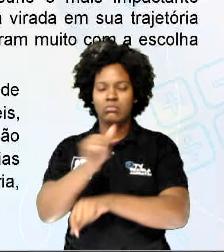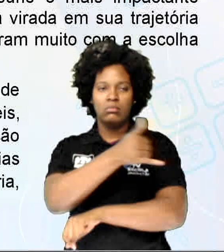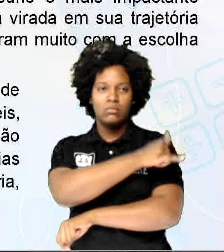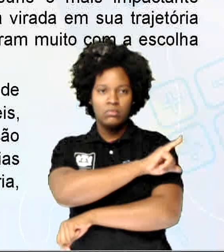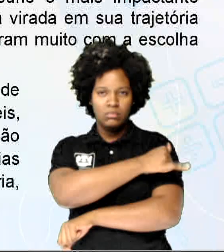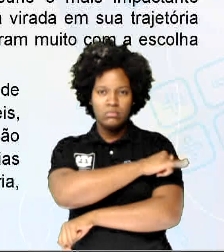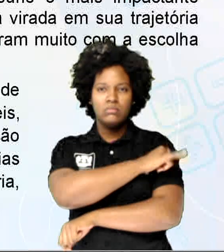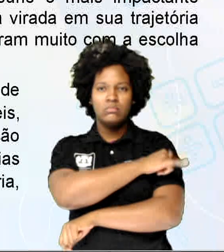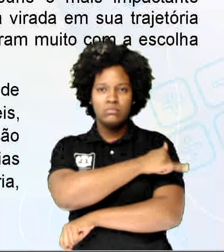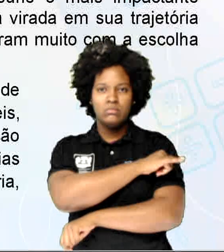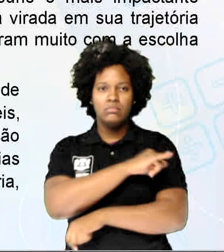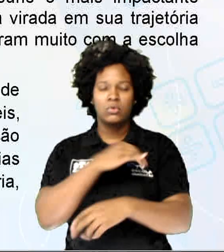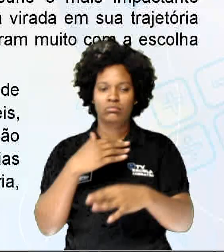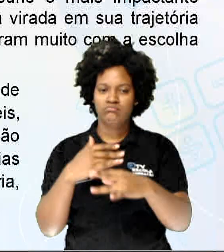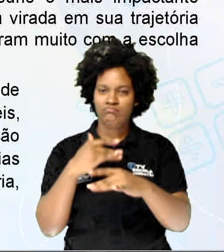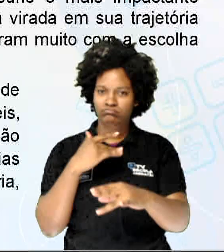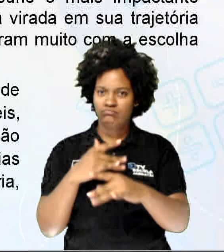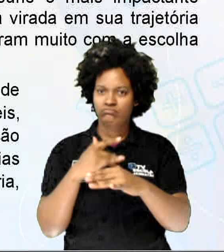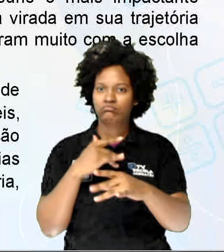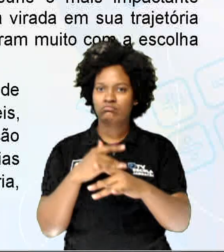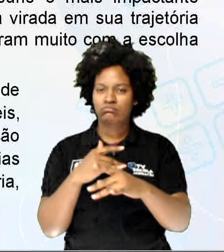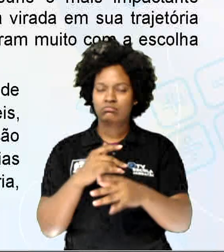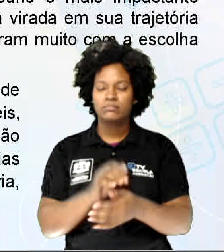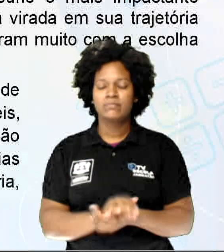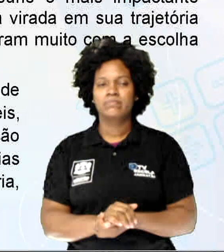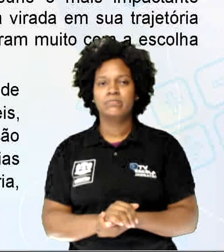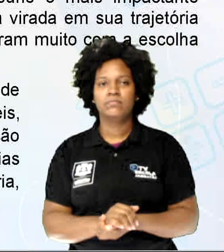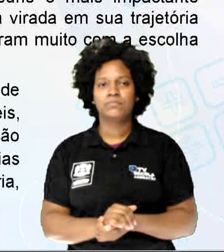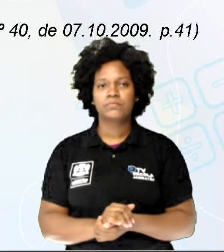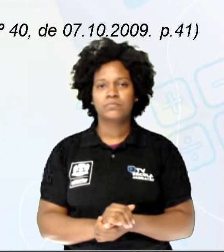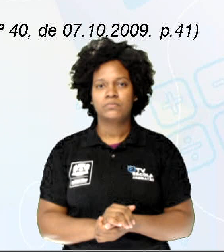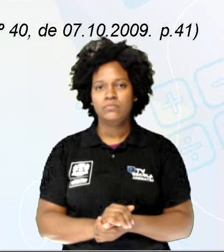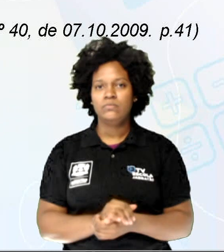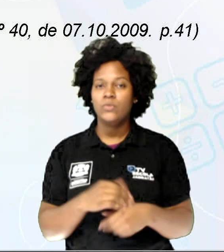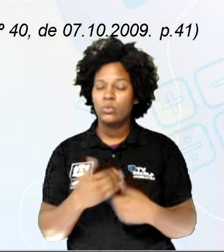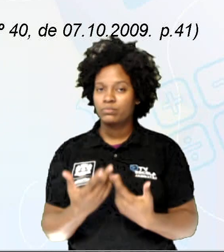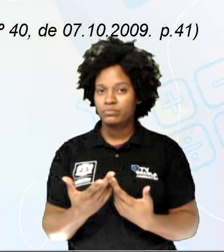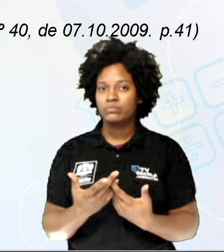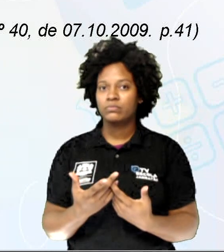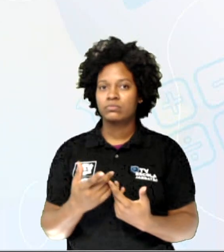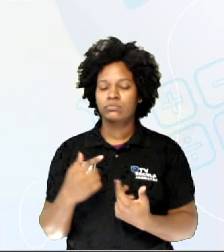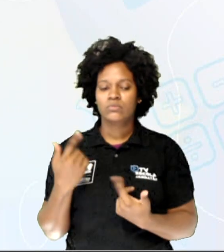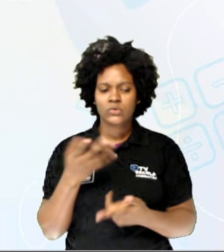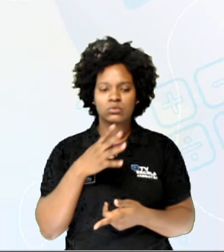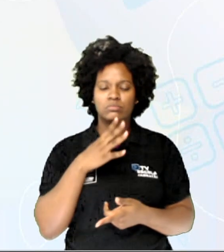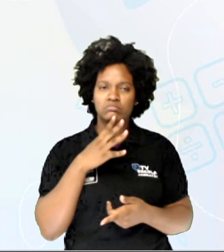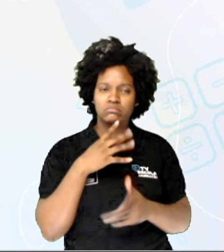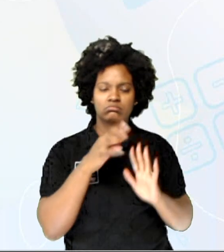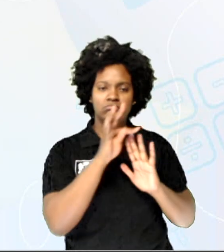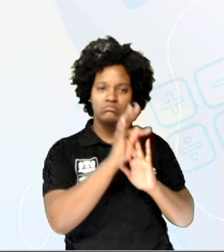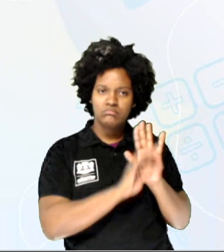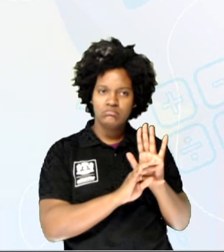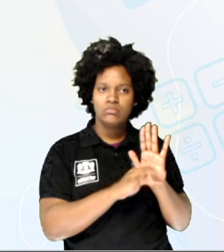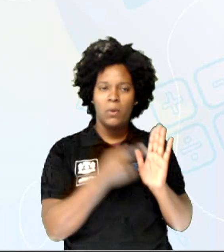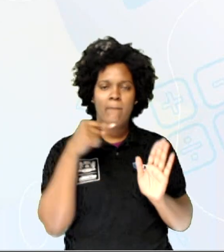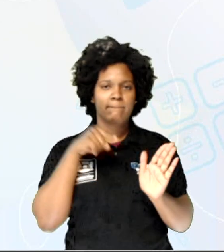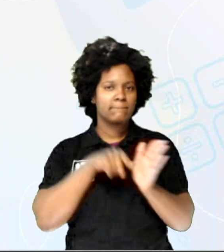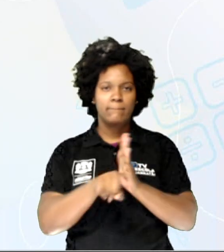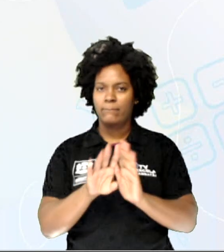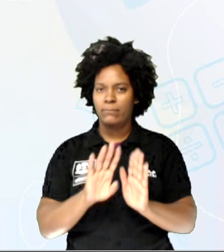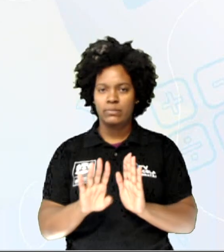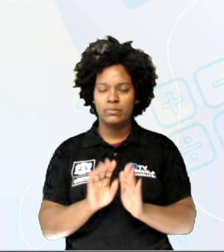cidade teria com isso, inclusive na área portuária, ok? Bom, como já conhecemos o texto, vamos à questão.